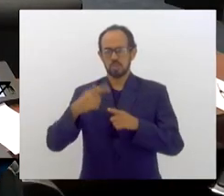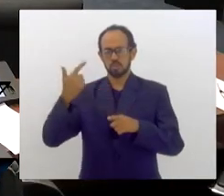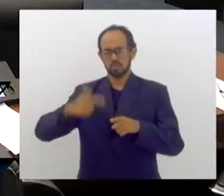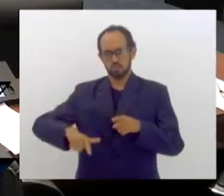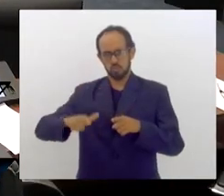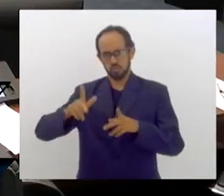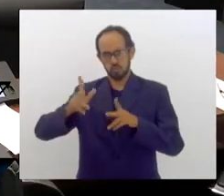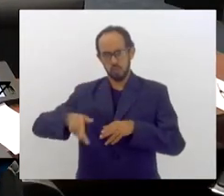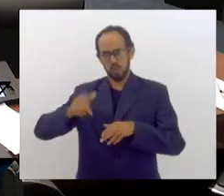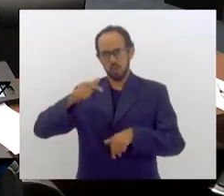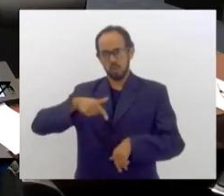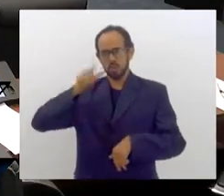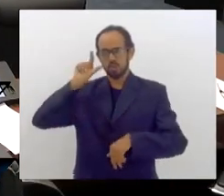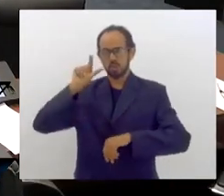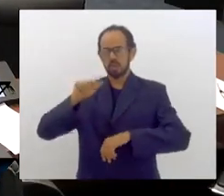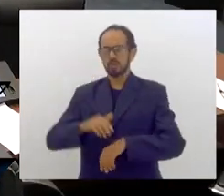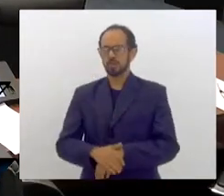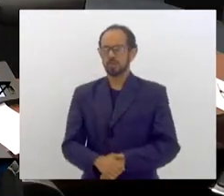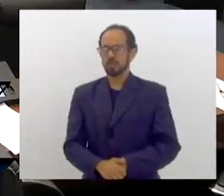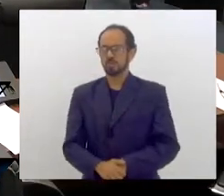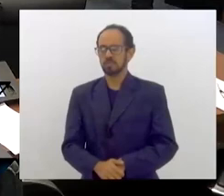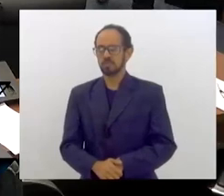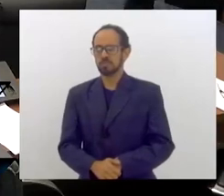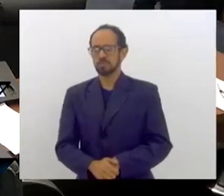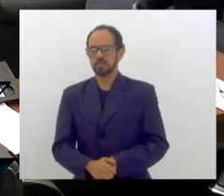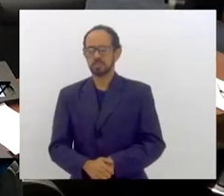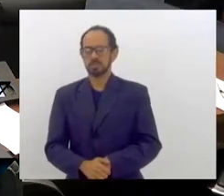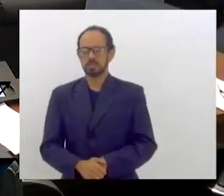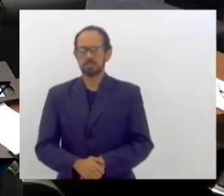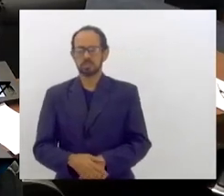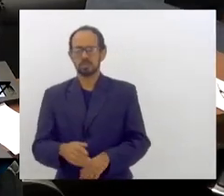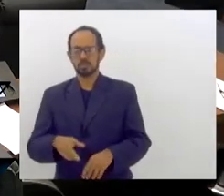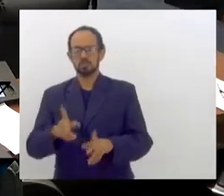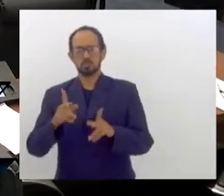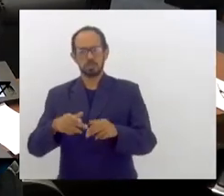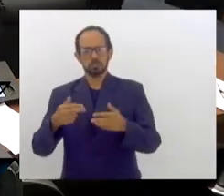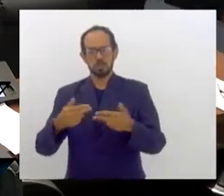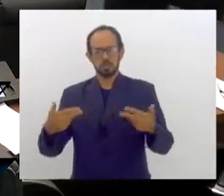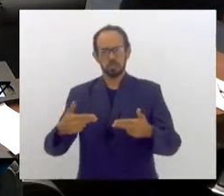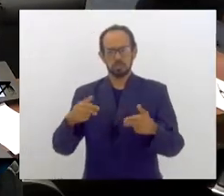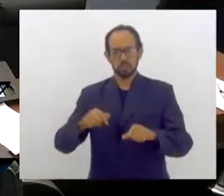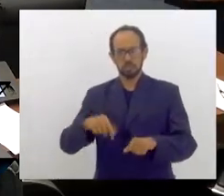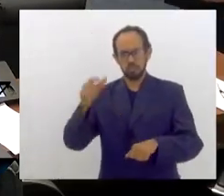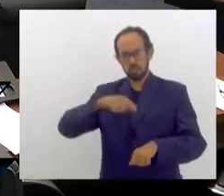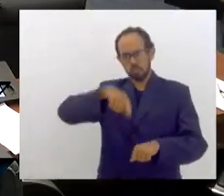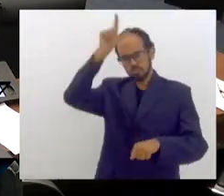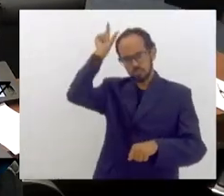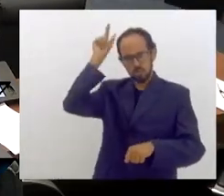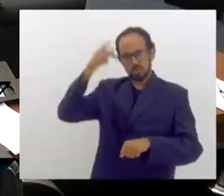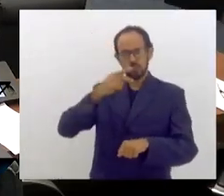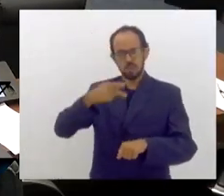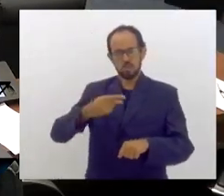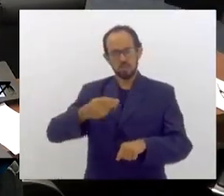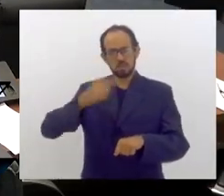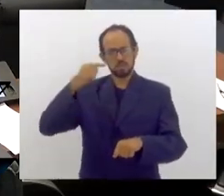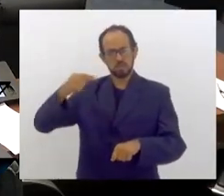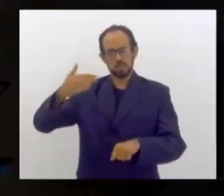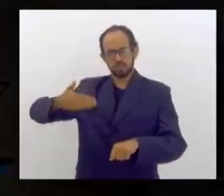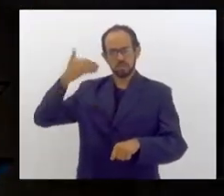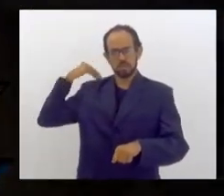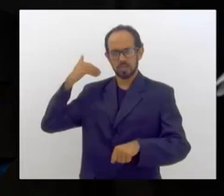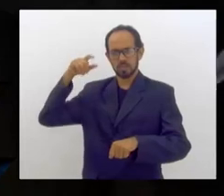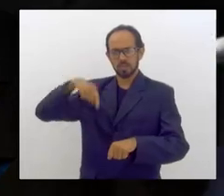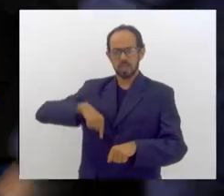ontem, nós estamos discutindo aqui aquilo que o deputado Luiz Paulo já falou semana passada sobre a questão